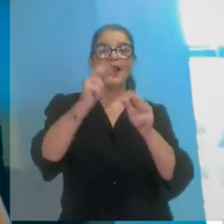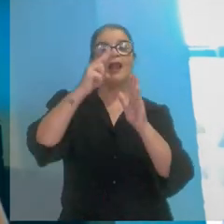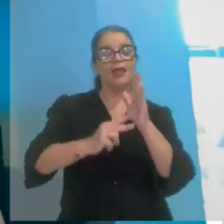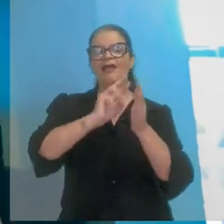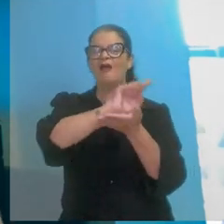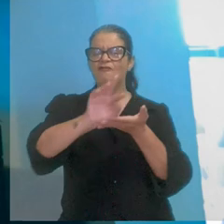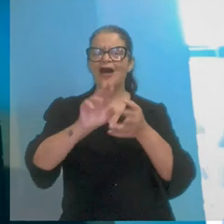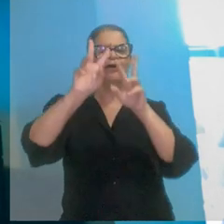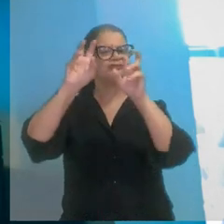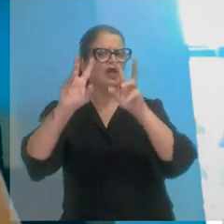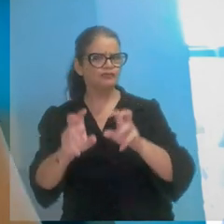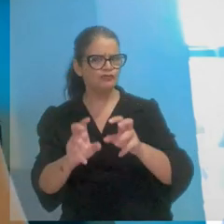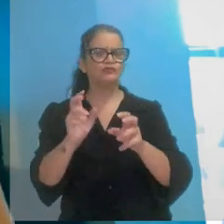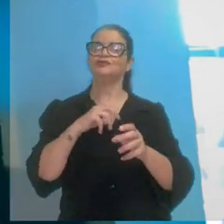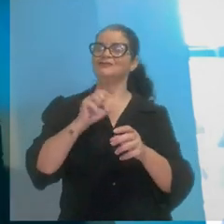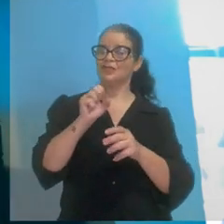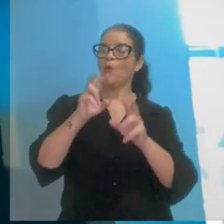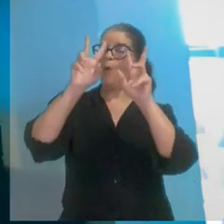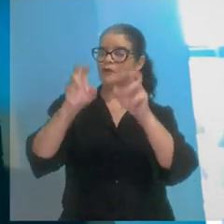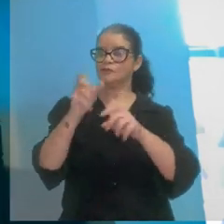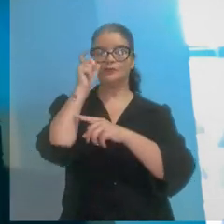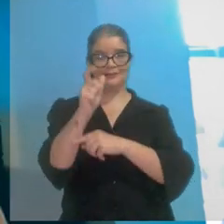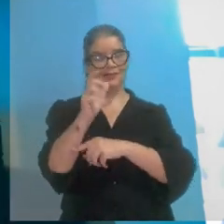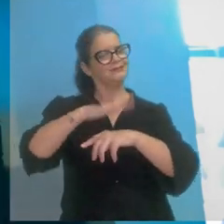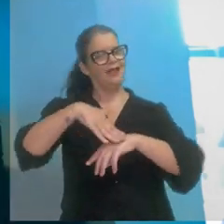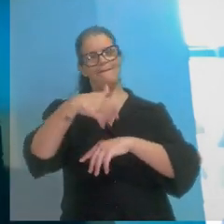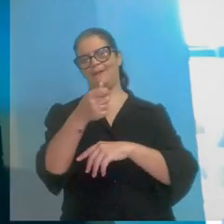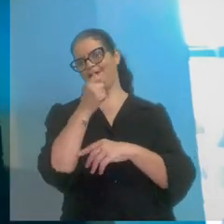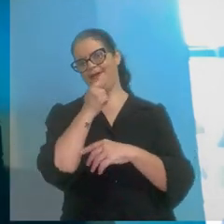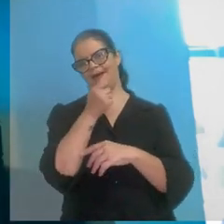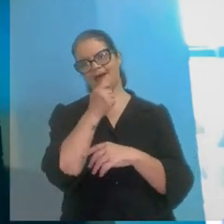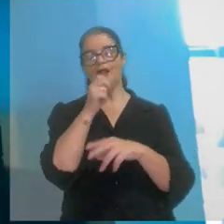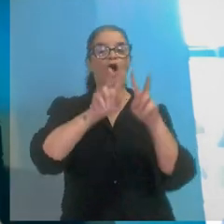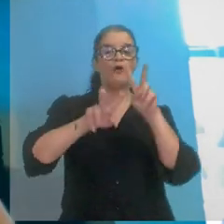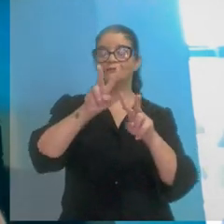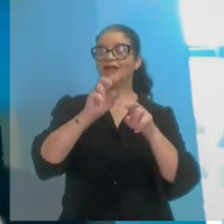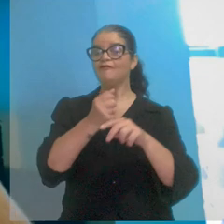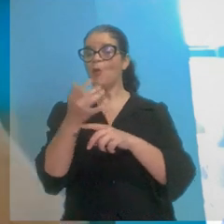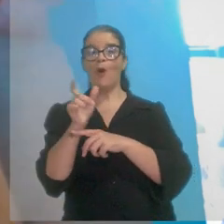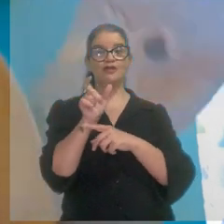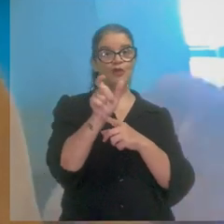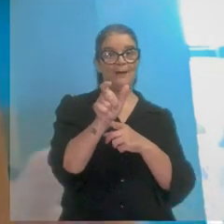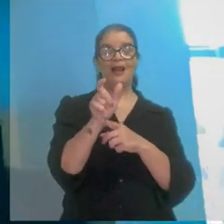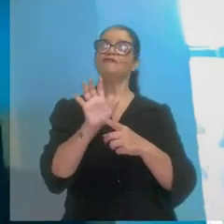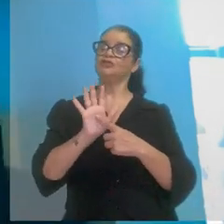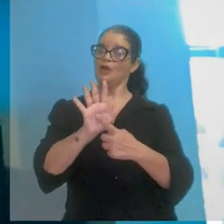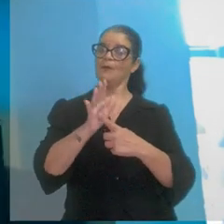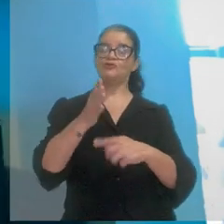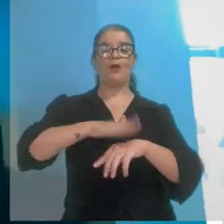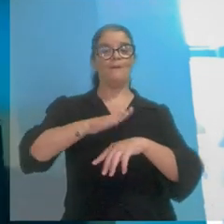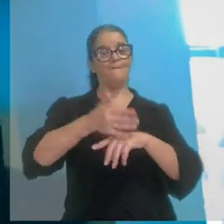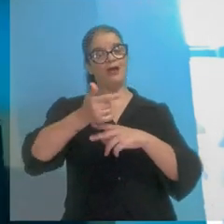leia sobre vários assuntos, tá? E se o assunto te interessar, melhor ainda. Observa quais são as palavras que aparecem com